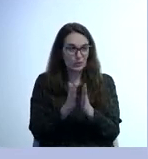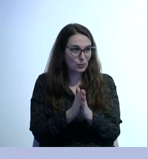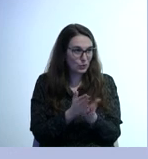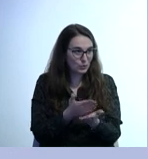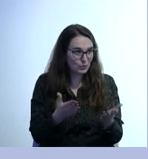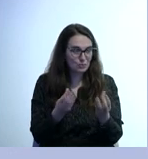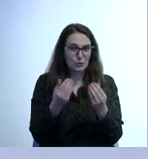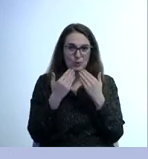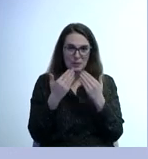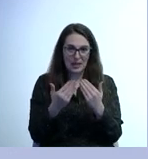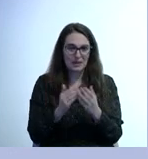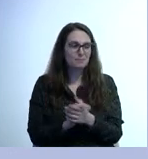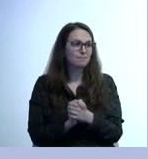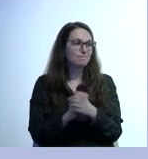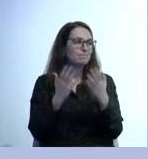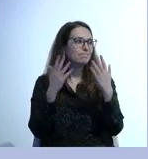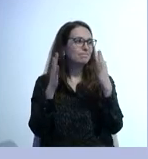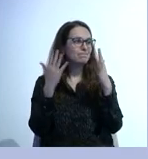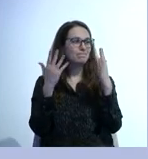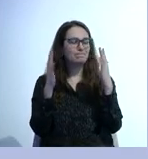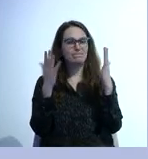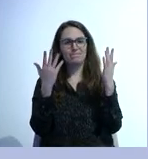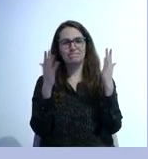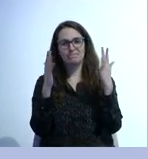a última intervenção.